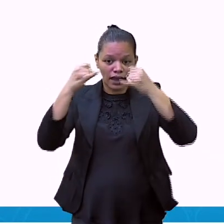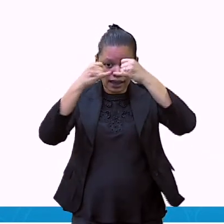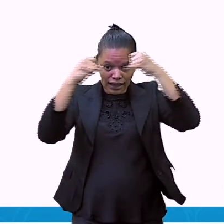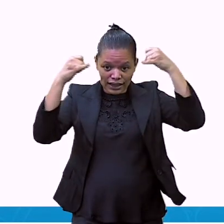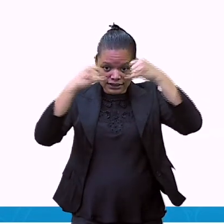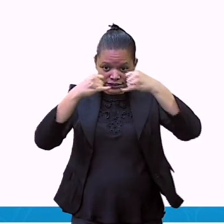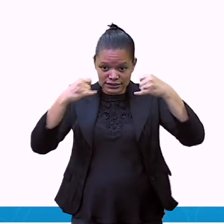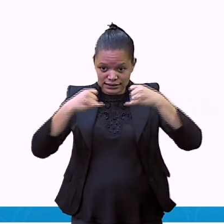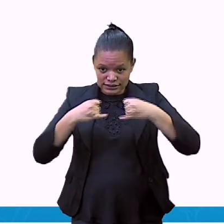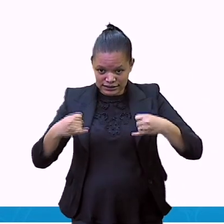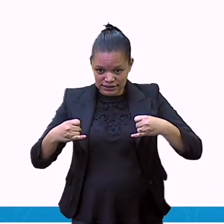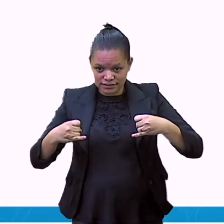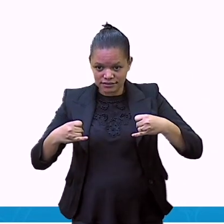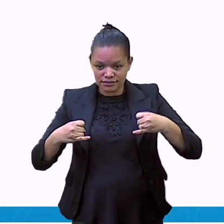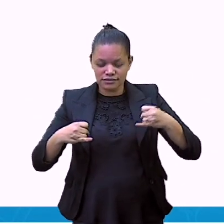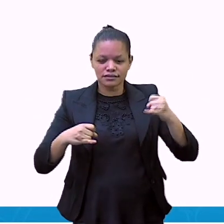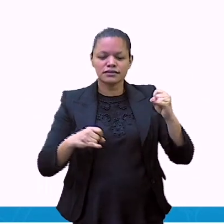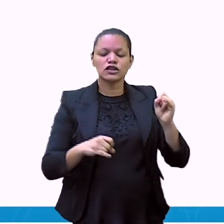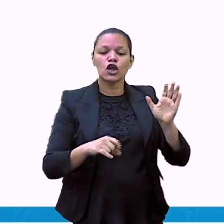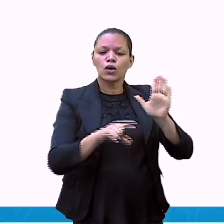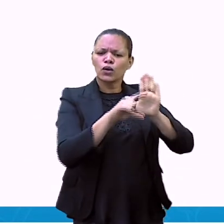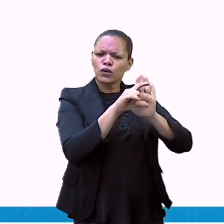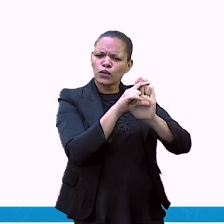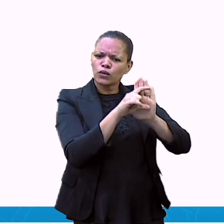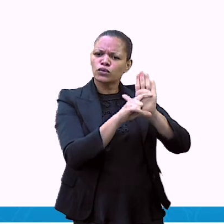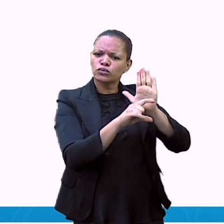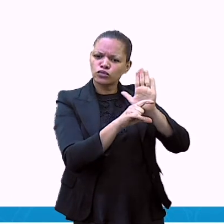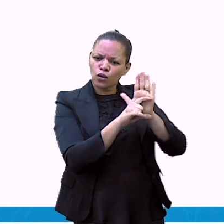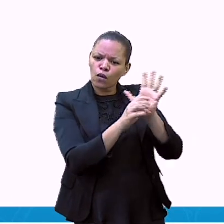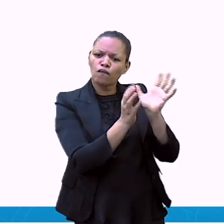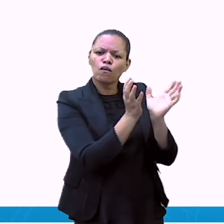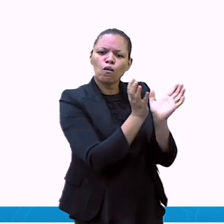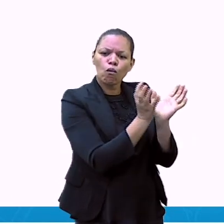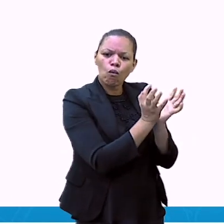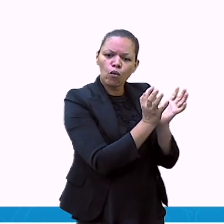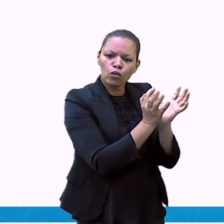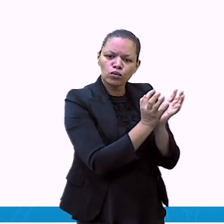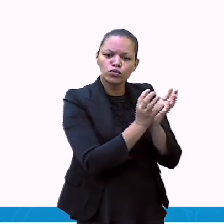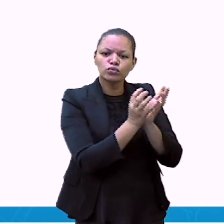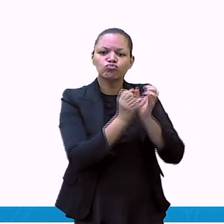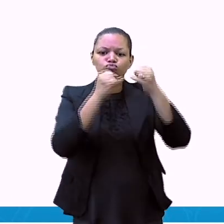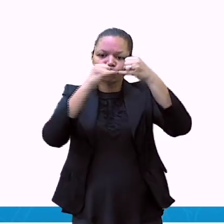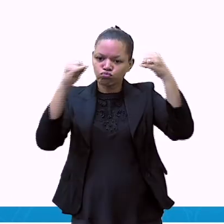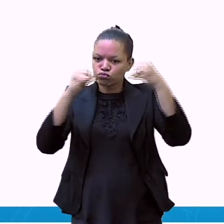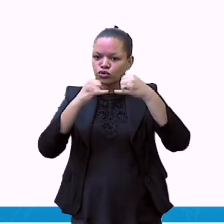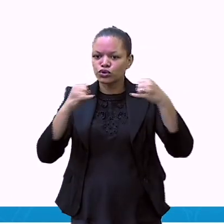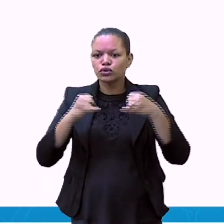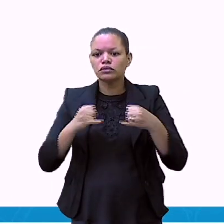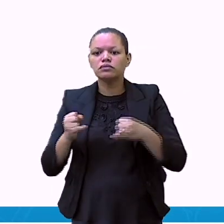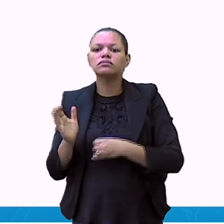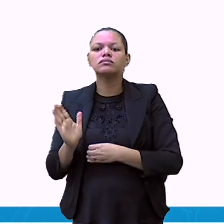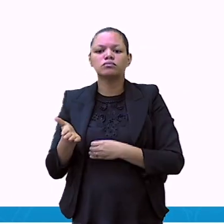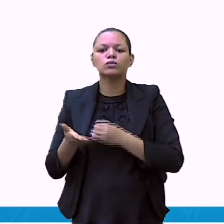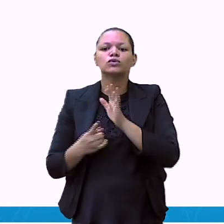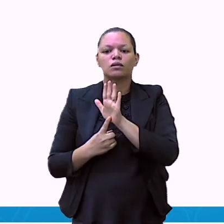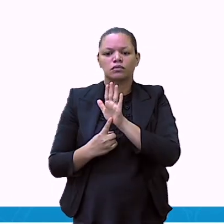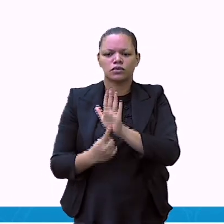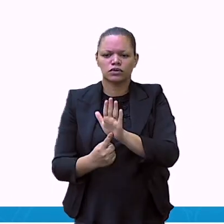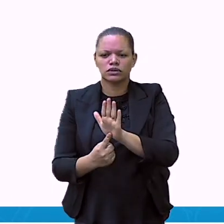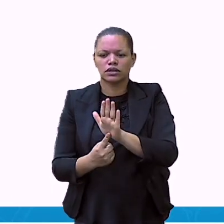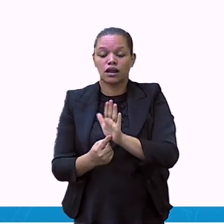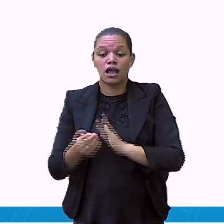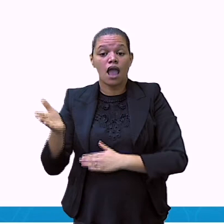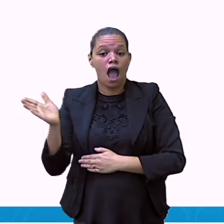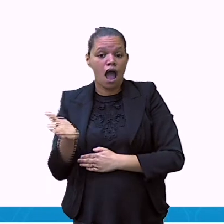conjunto de versos. Nós já vimos isso aí e vamos analisar. Vamos enumerar os versos